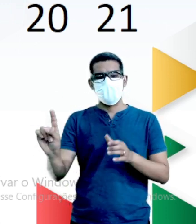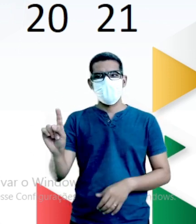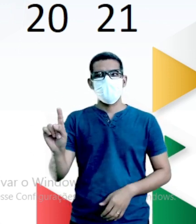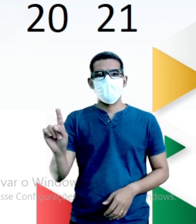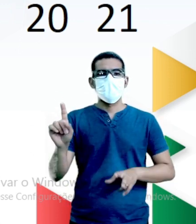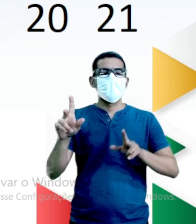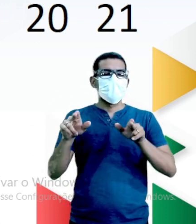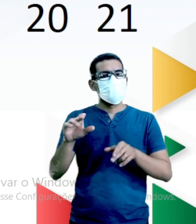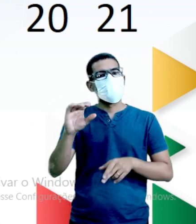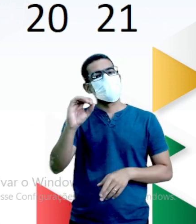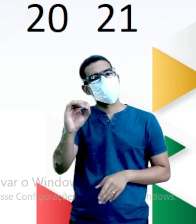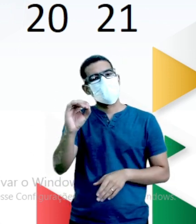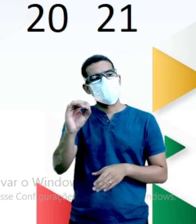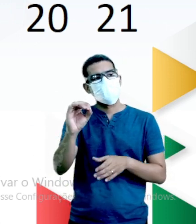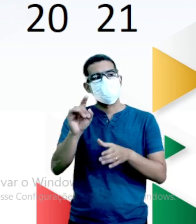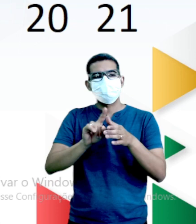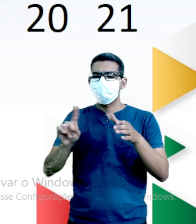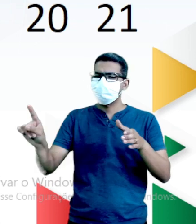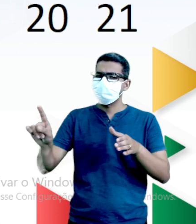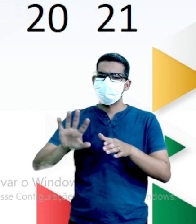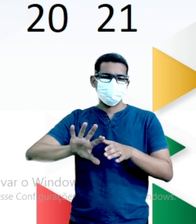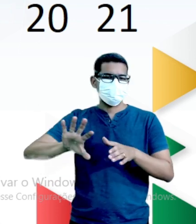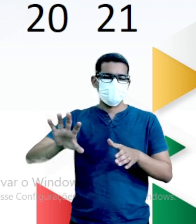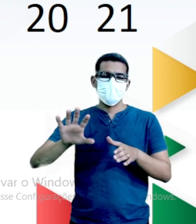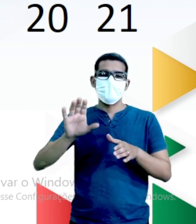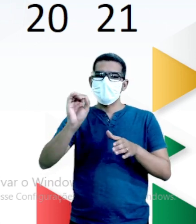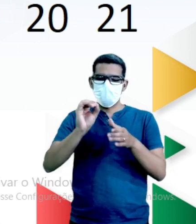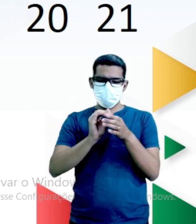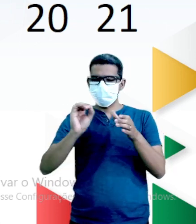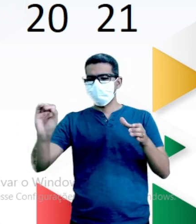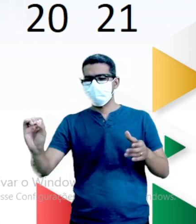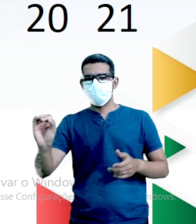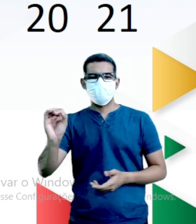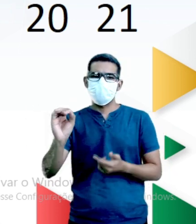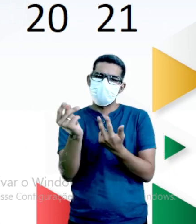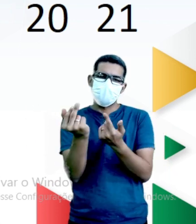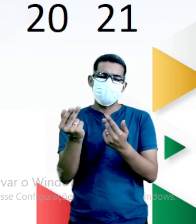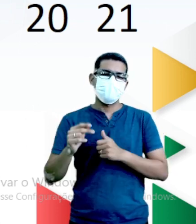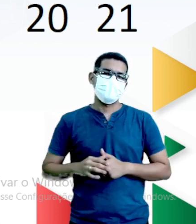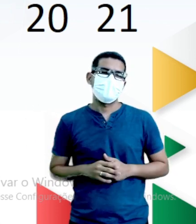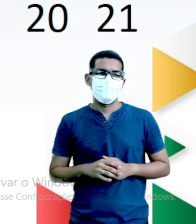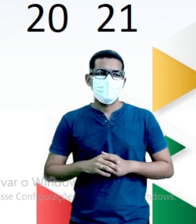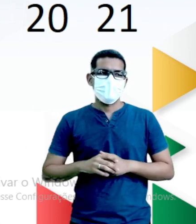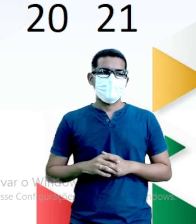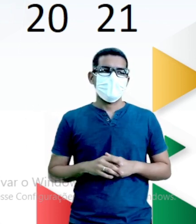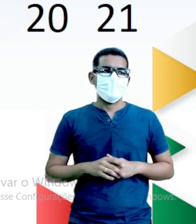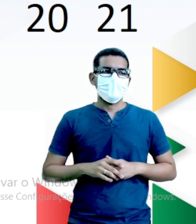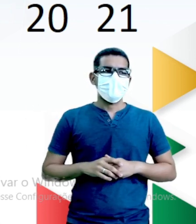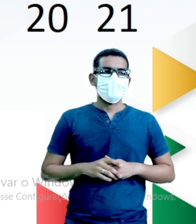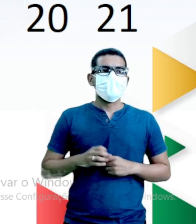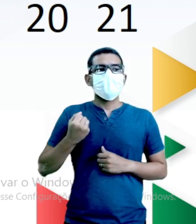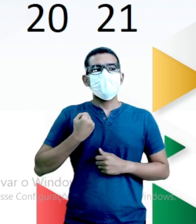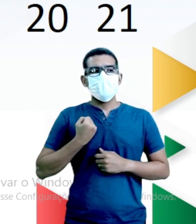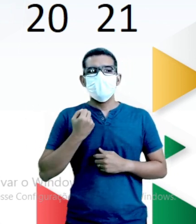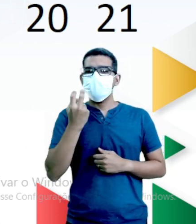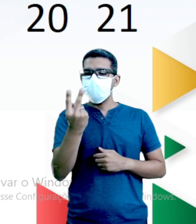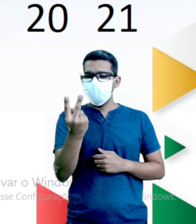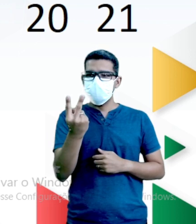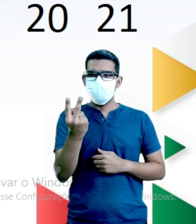como o 0 também é o divisor de águas na nossa relação dos números naturais, tá? Bom, e aí o número